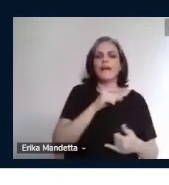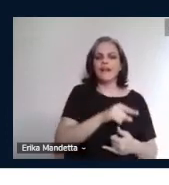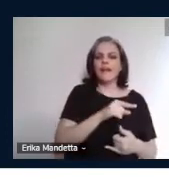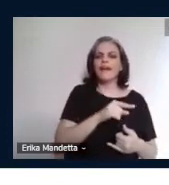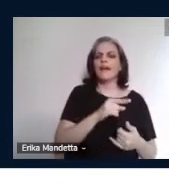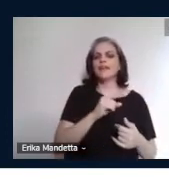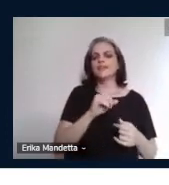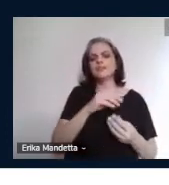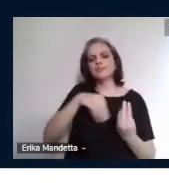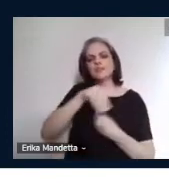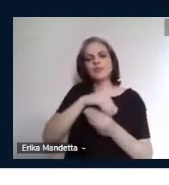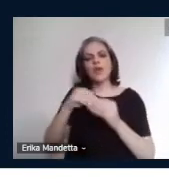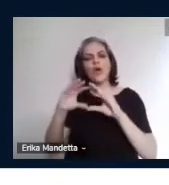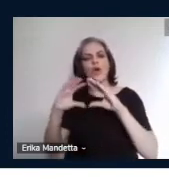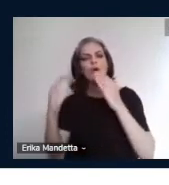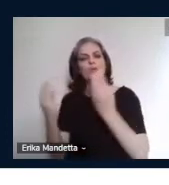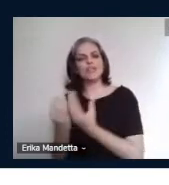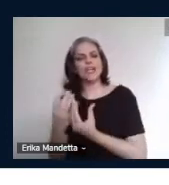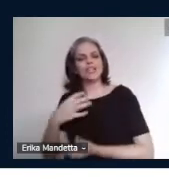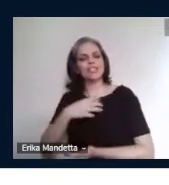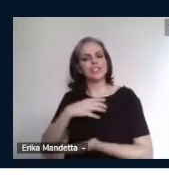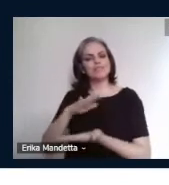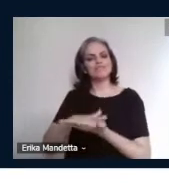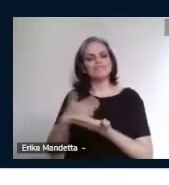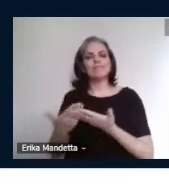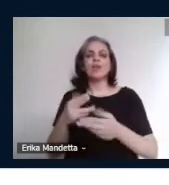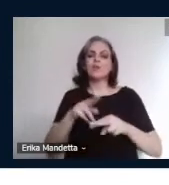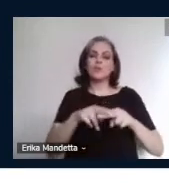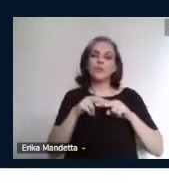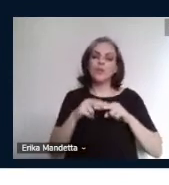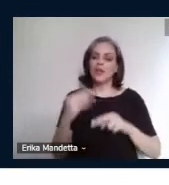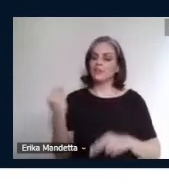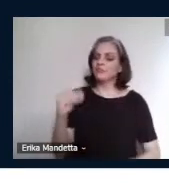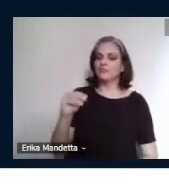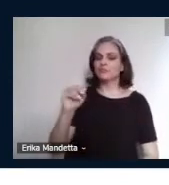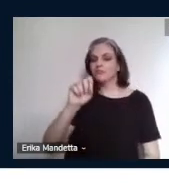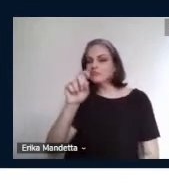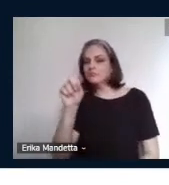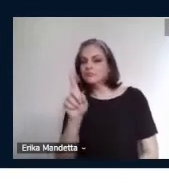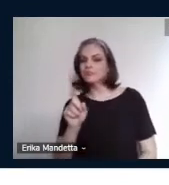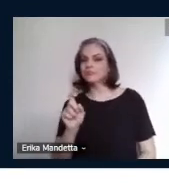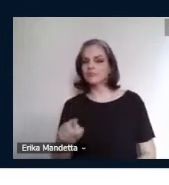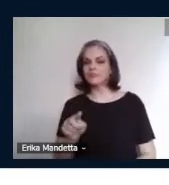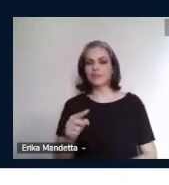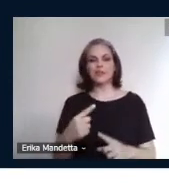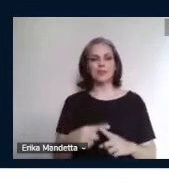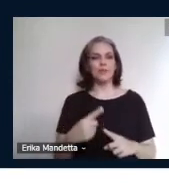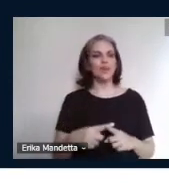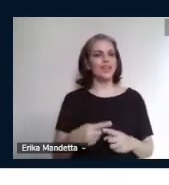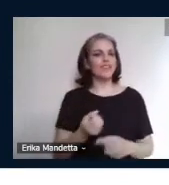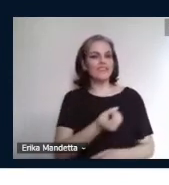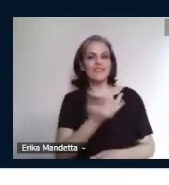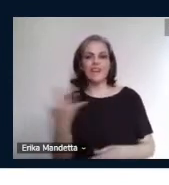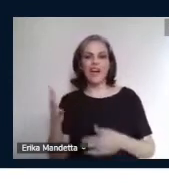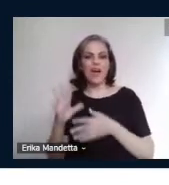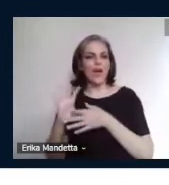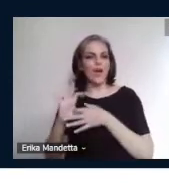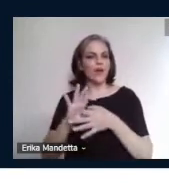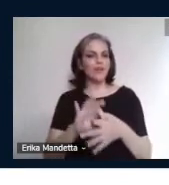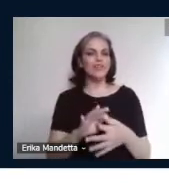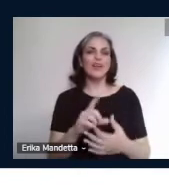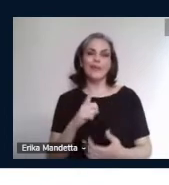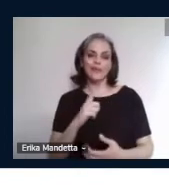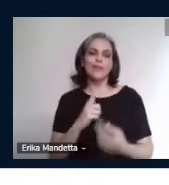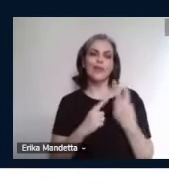então, muitas vezes, aí eu coloco até uma interrogação, porque eu acho que em vários desses contextos tem características das duas,